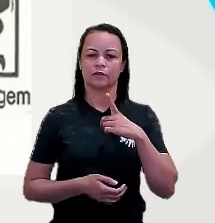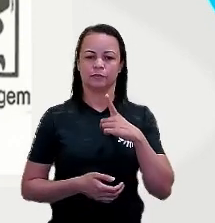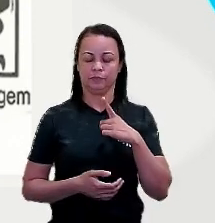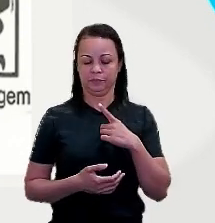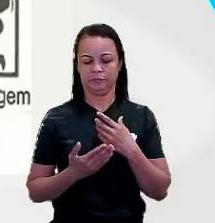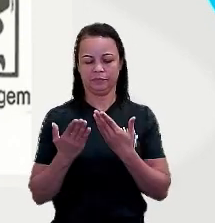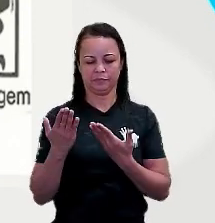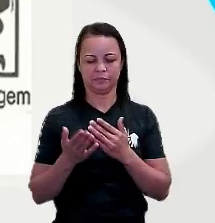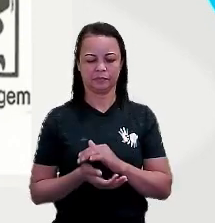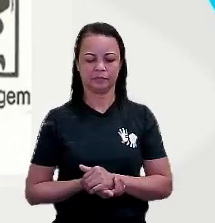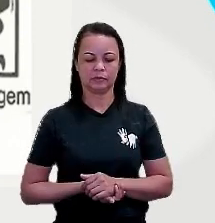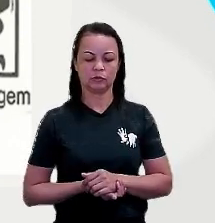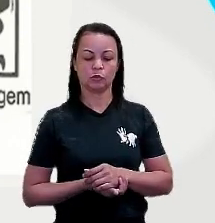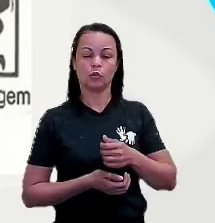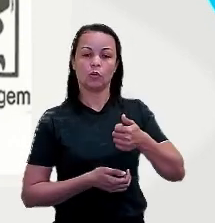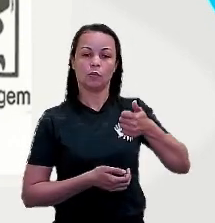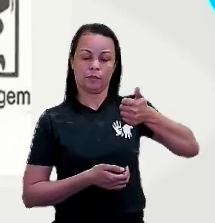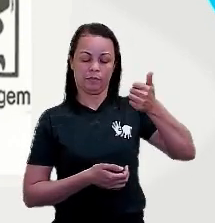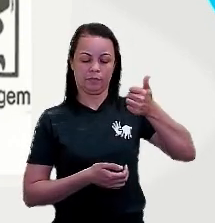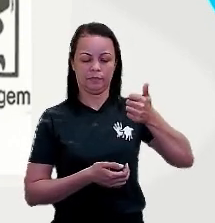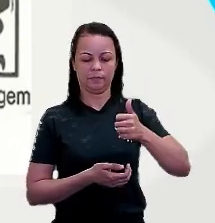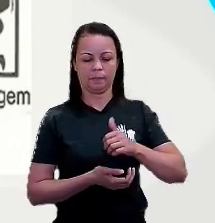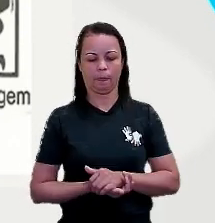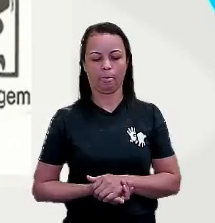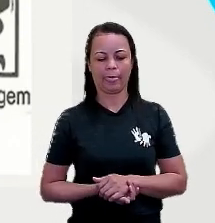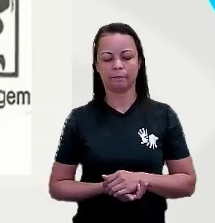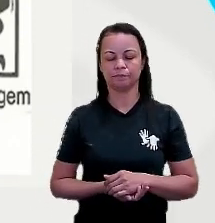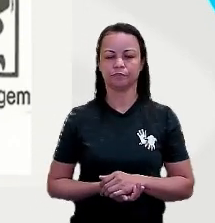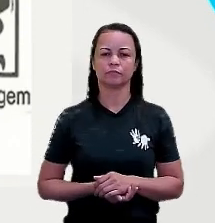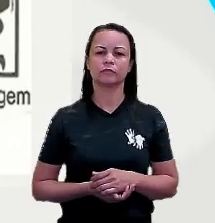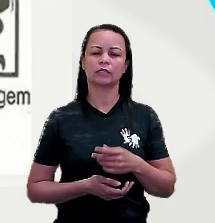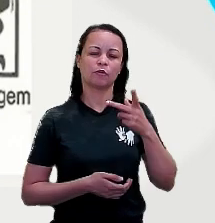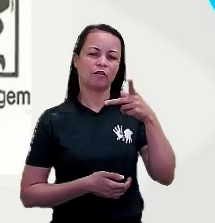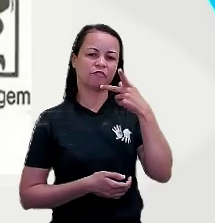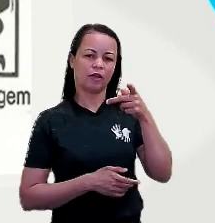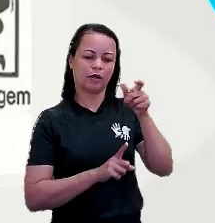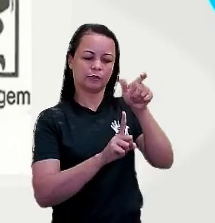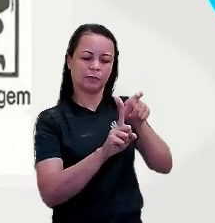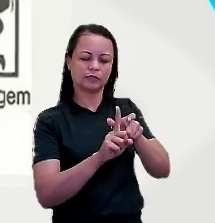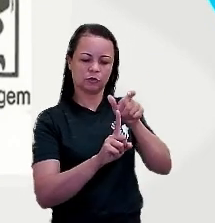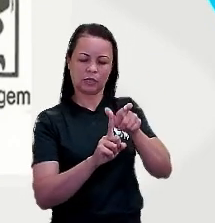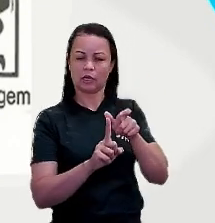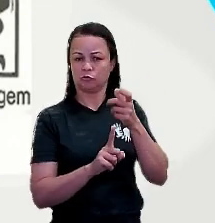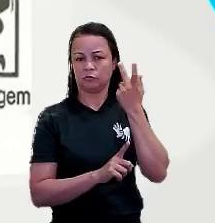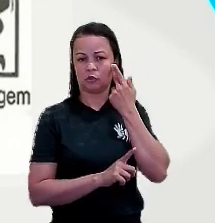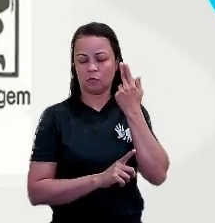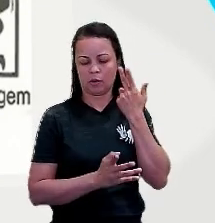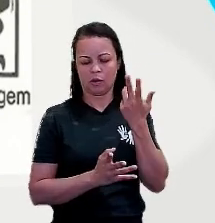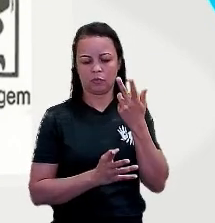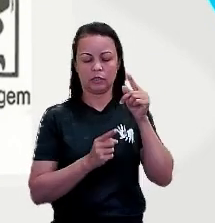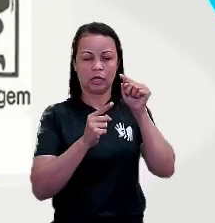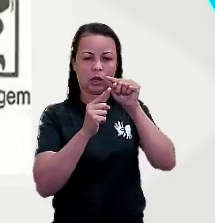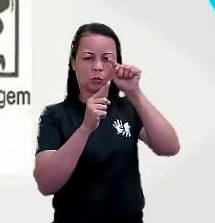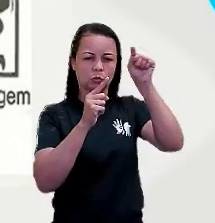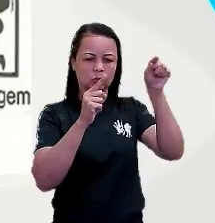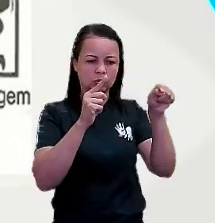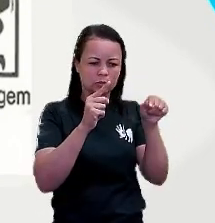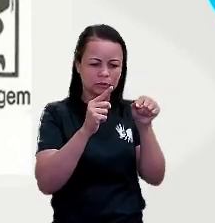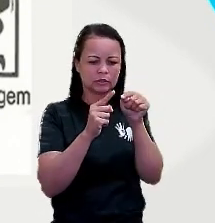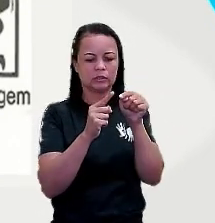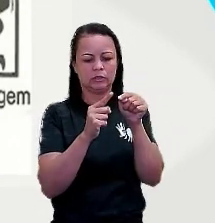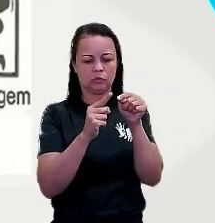ó, no primeiro balão, nós temos a fala de um personagem normal, que é um círculo com uma